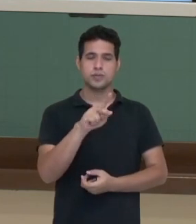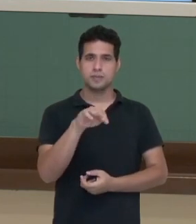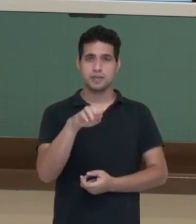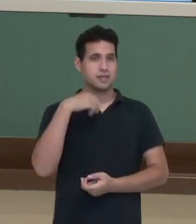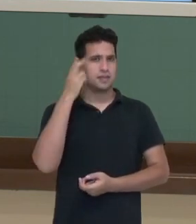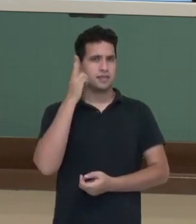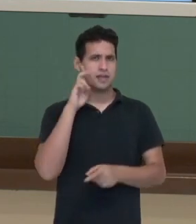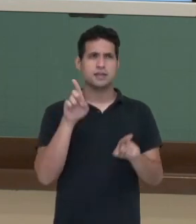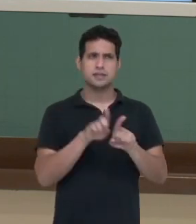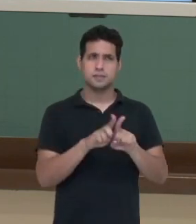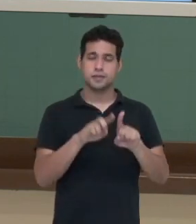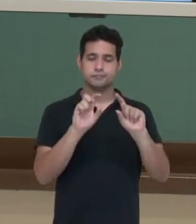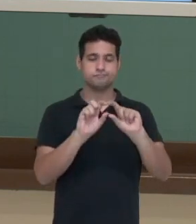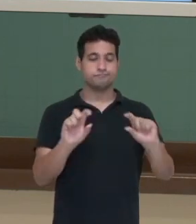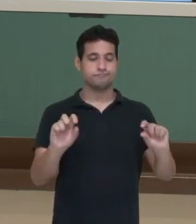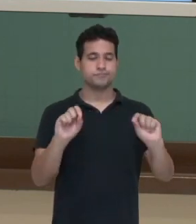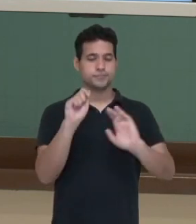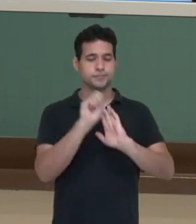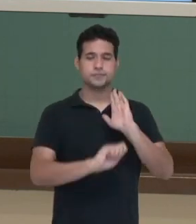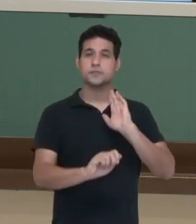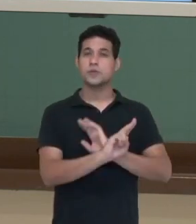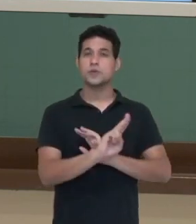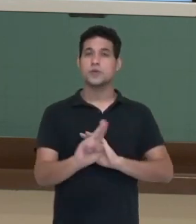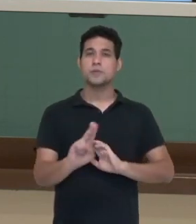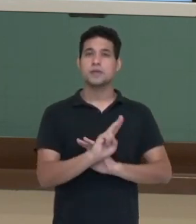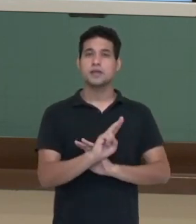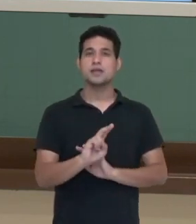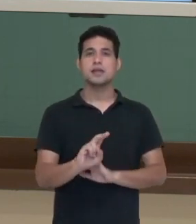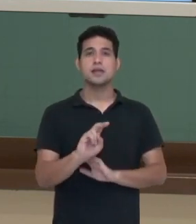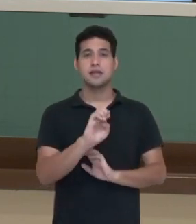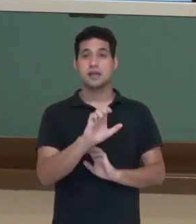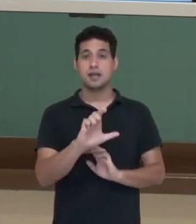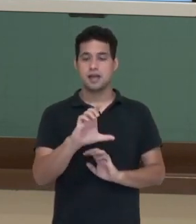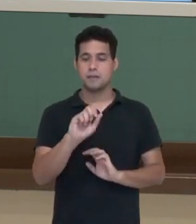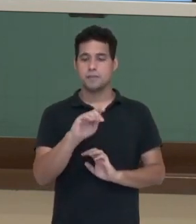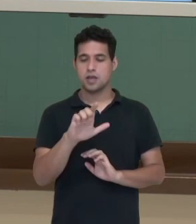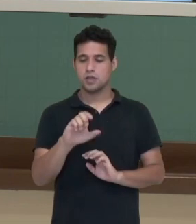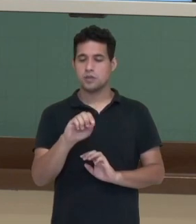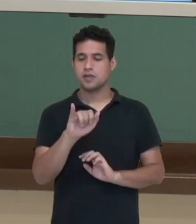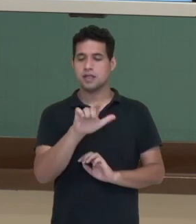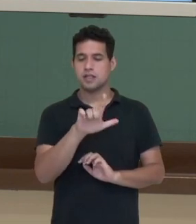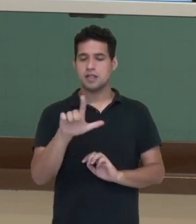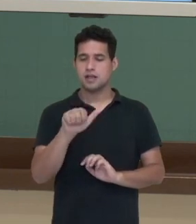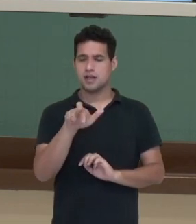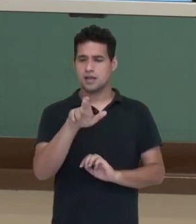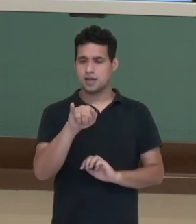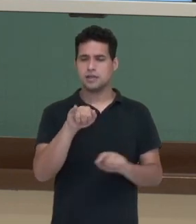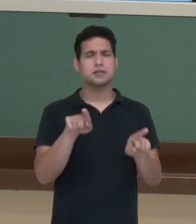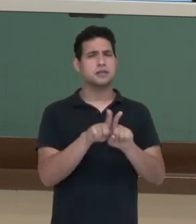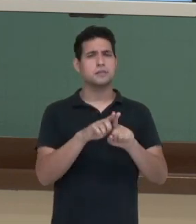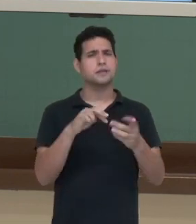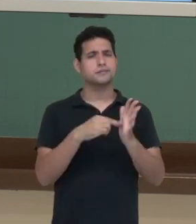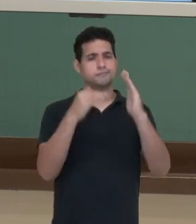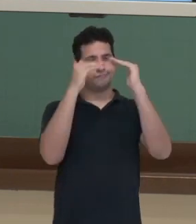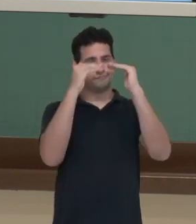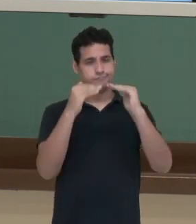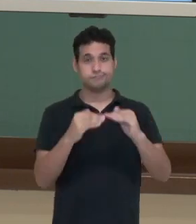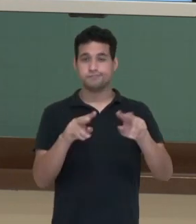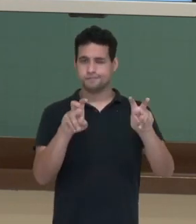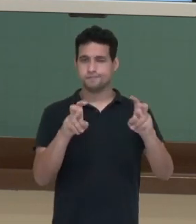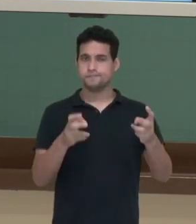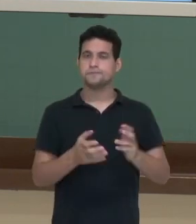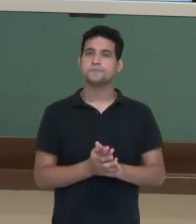um fragmento do texto chamado El Cabello de Iliari, e léxico relacionado à